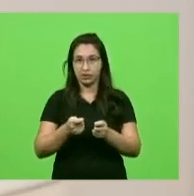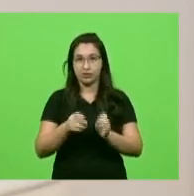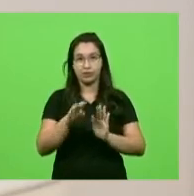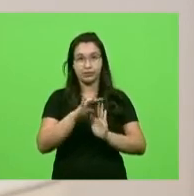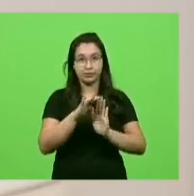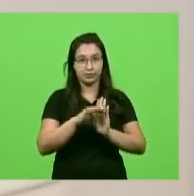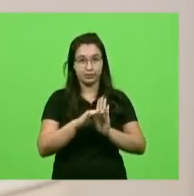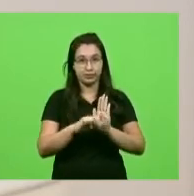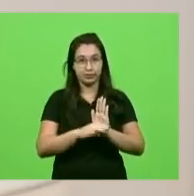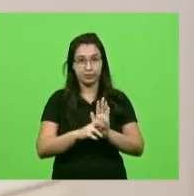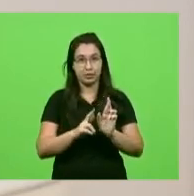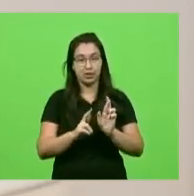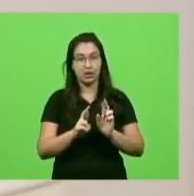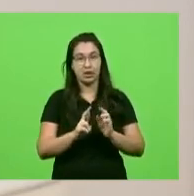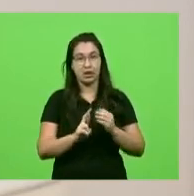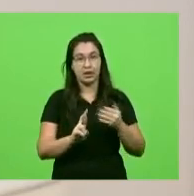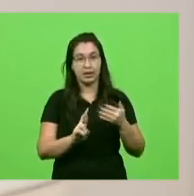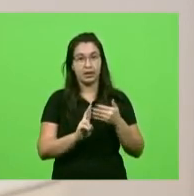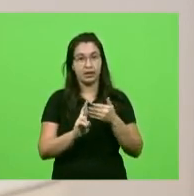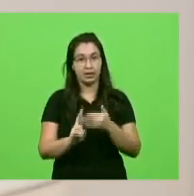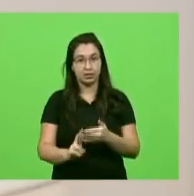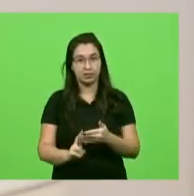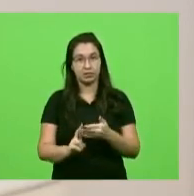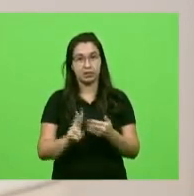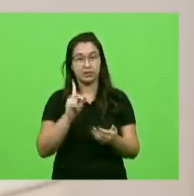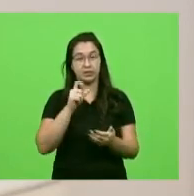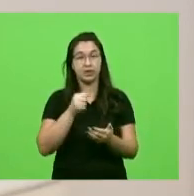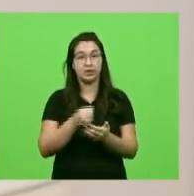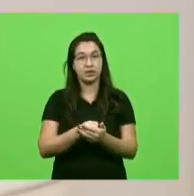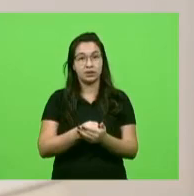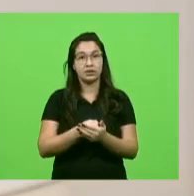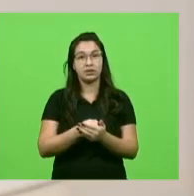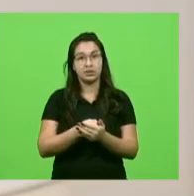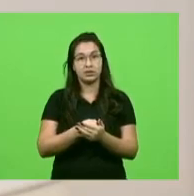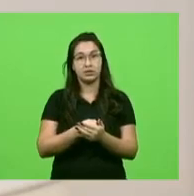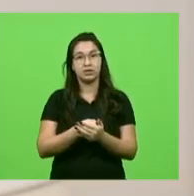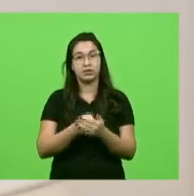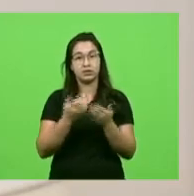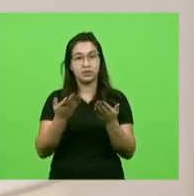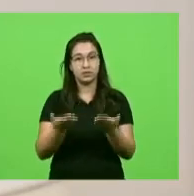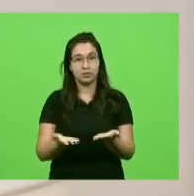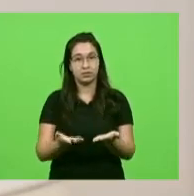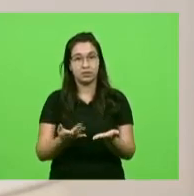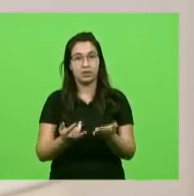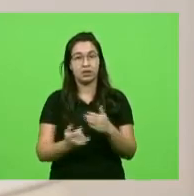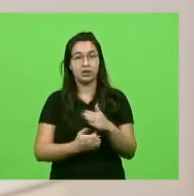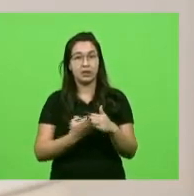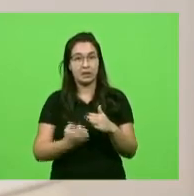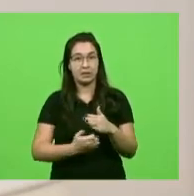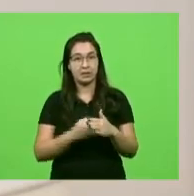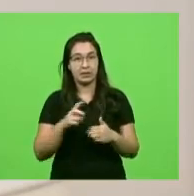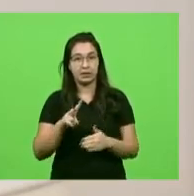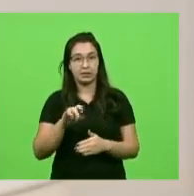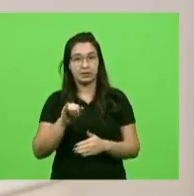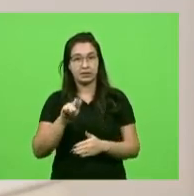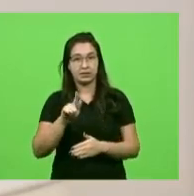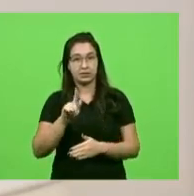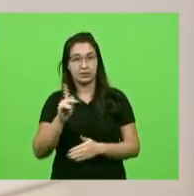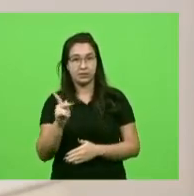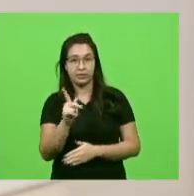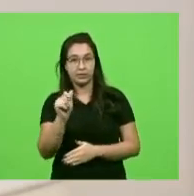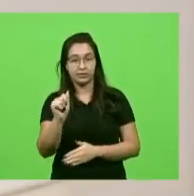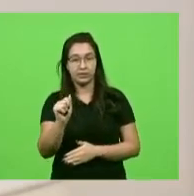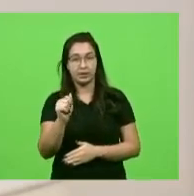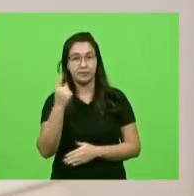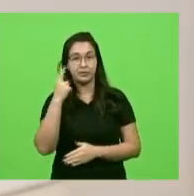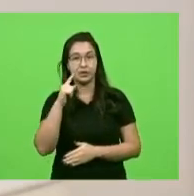às providências necessárias diante do inadimplemento contratual da empresa Veigamed. No dia